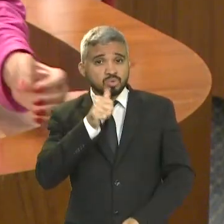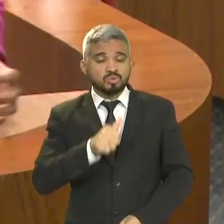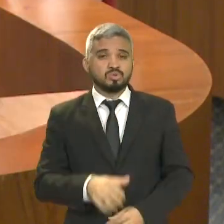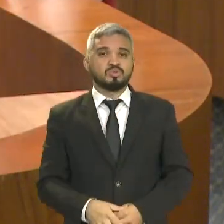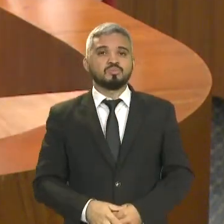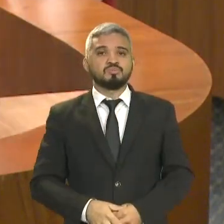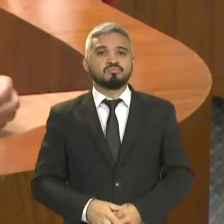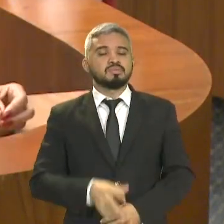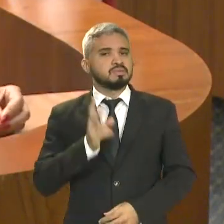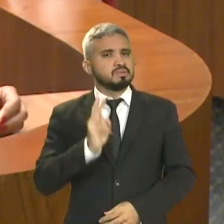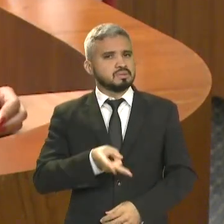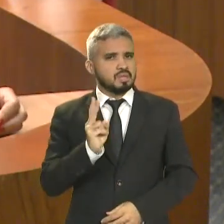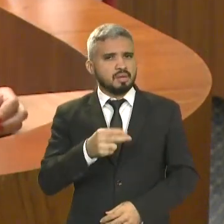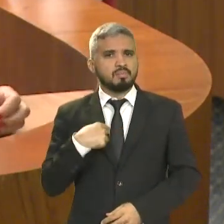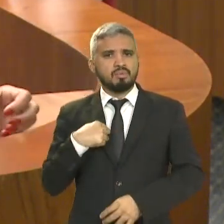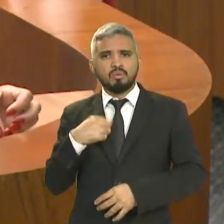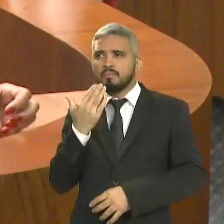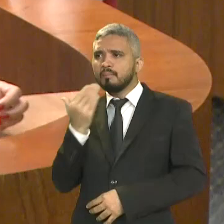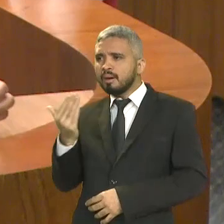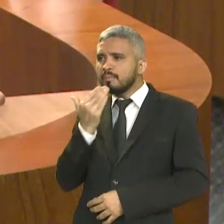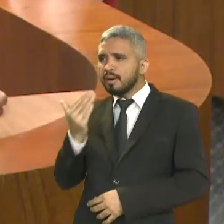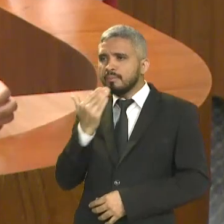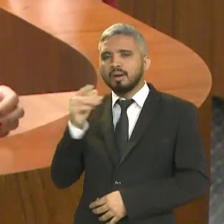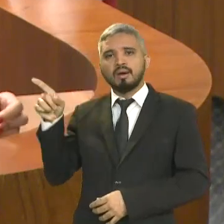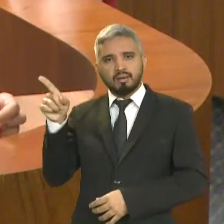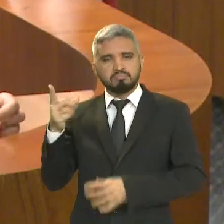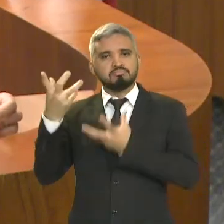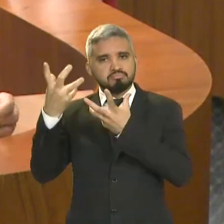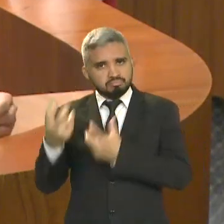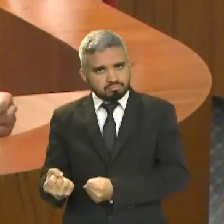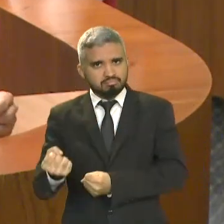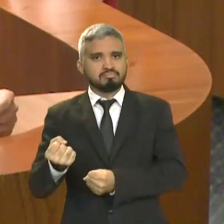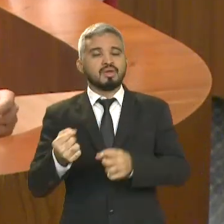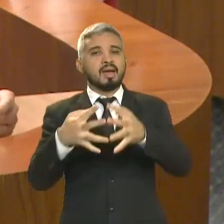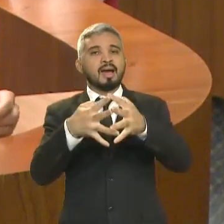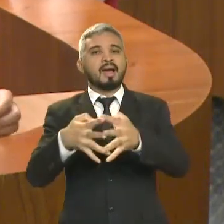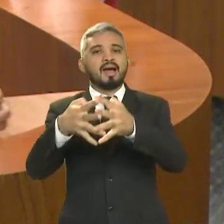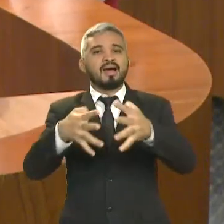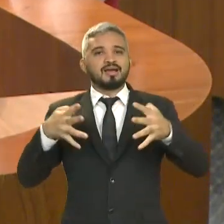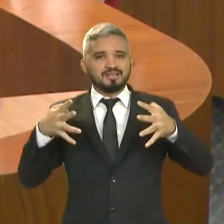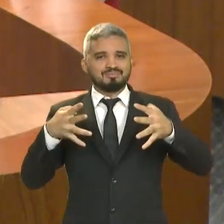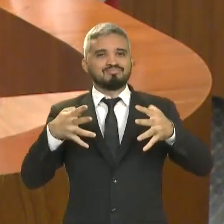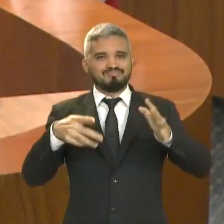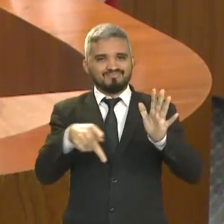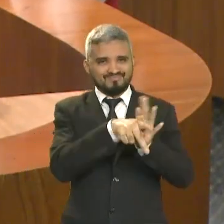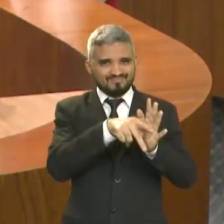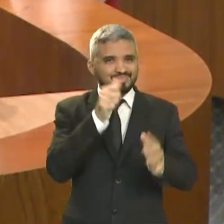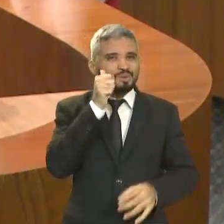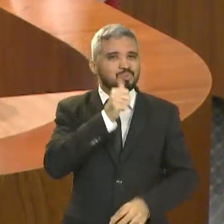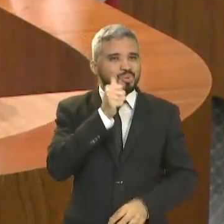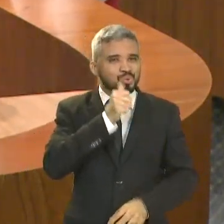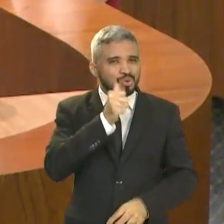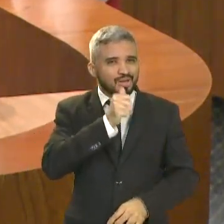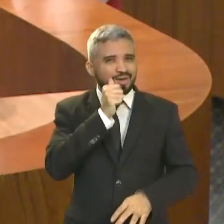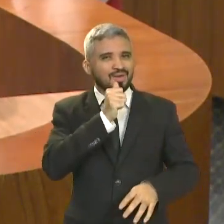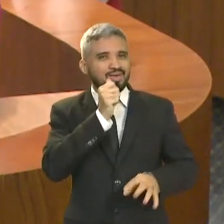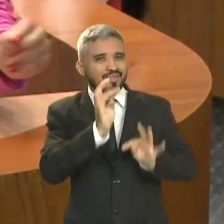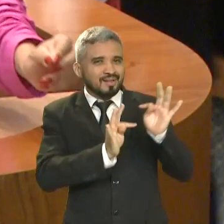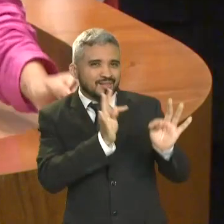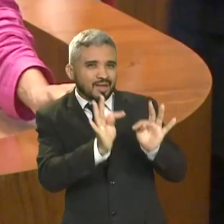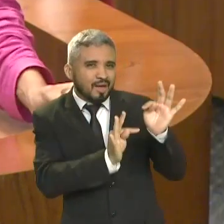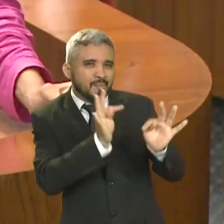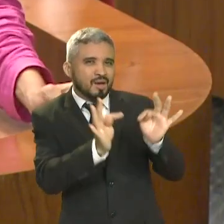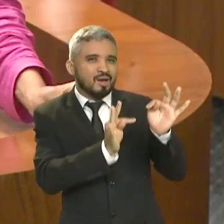tange à carreta da Mulher Maranhense, uma carreta muito importante para levar para mais perto das mulheres maranhenses